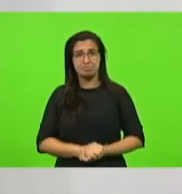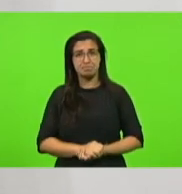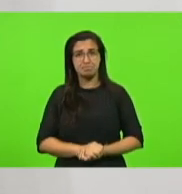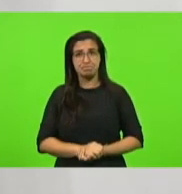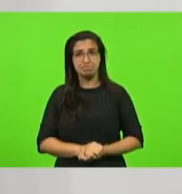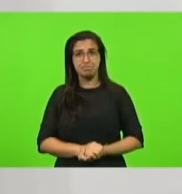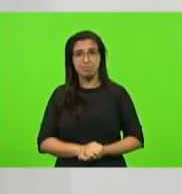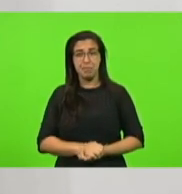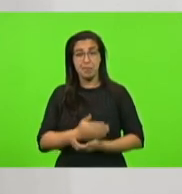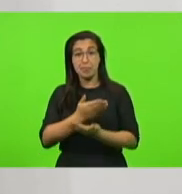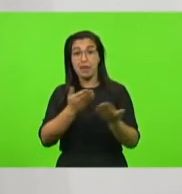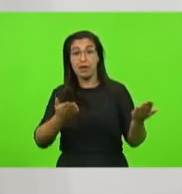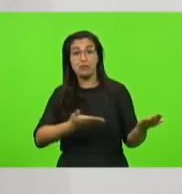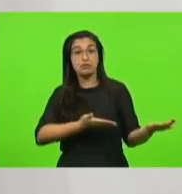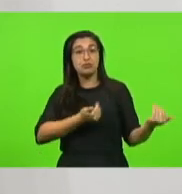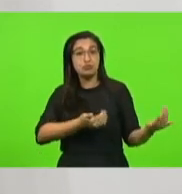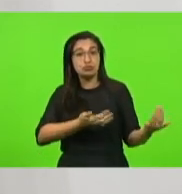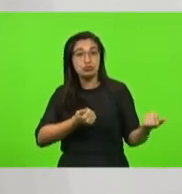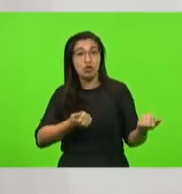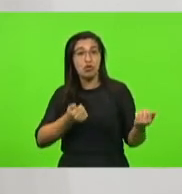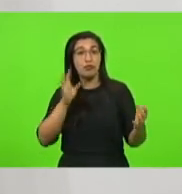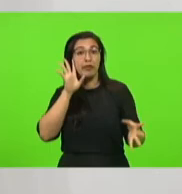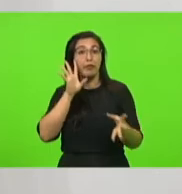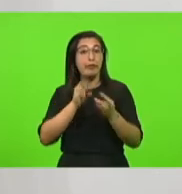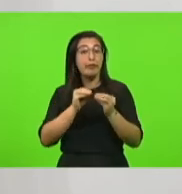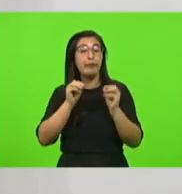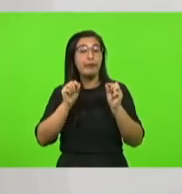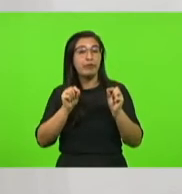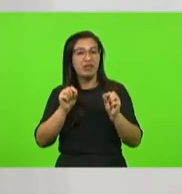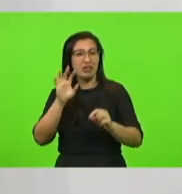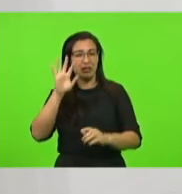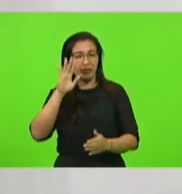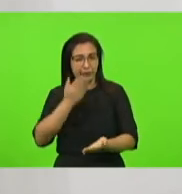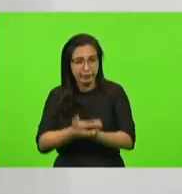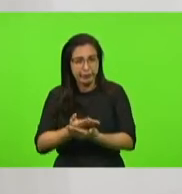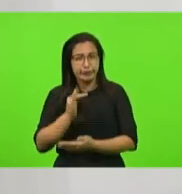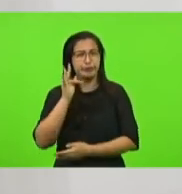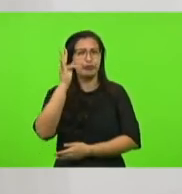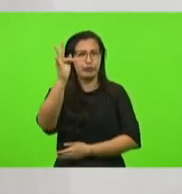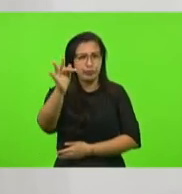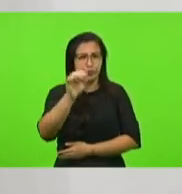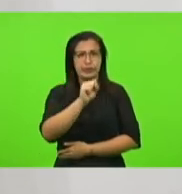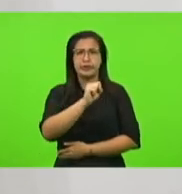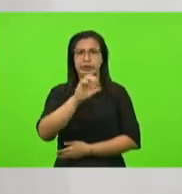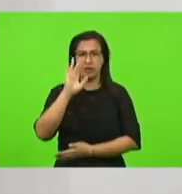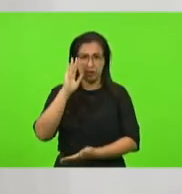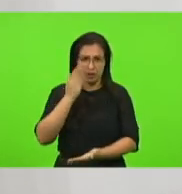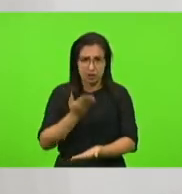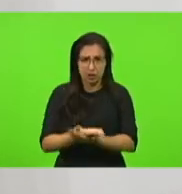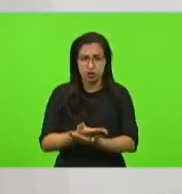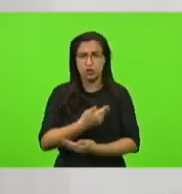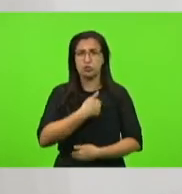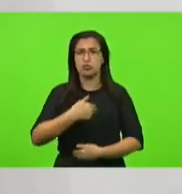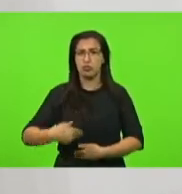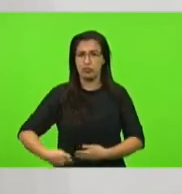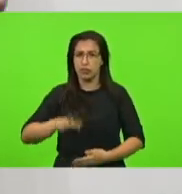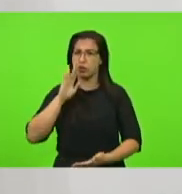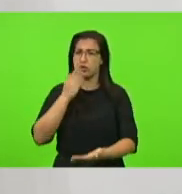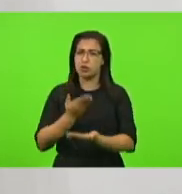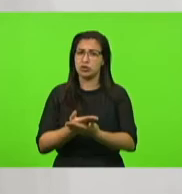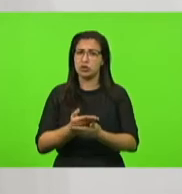para os nossos jovens, dizendo para eles, acreditem no futuro, acreditem em Santa Catarina, acreditem no governo, mas